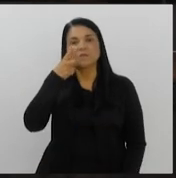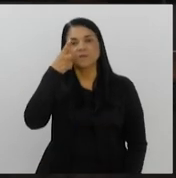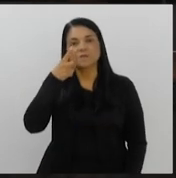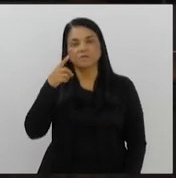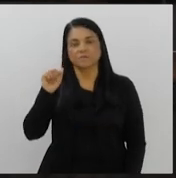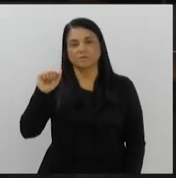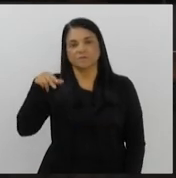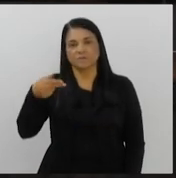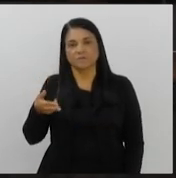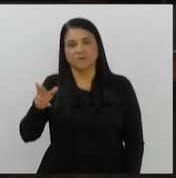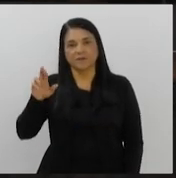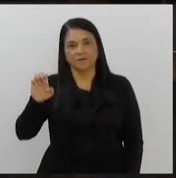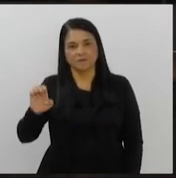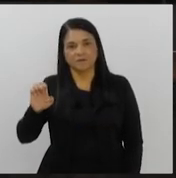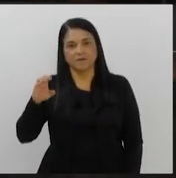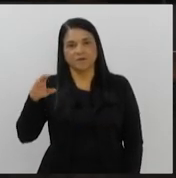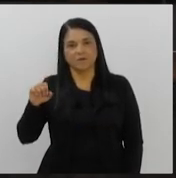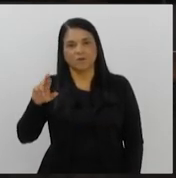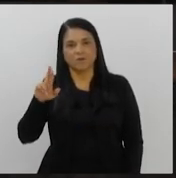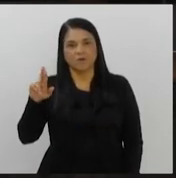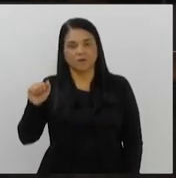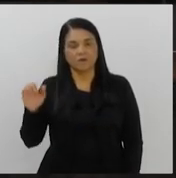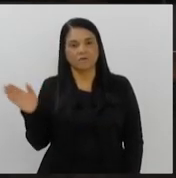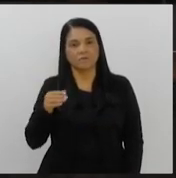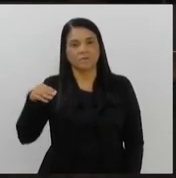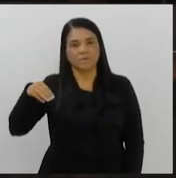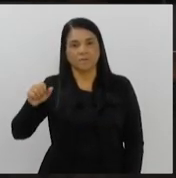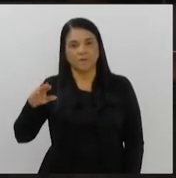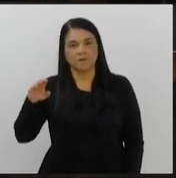André Correia, deputado Carlos Macedo,